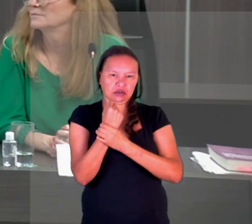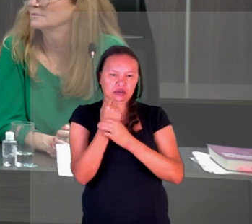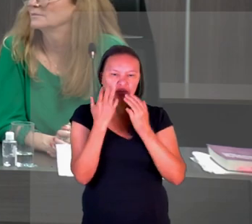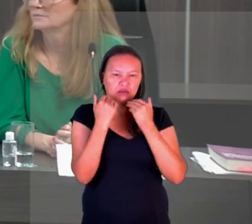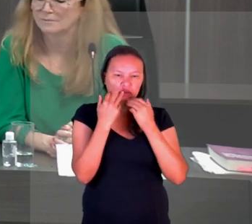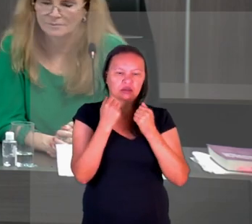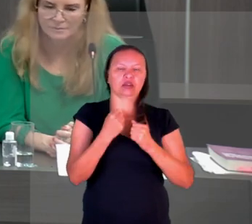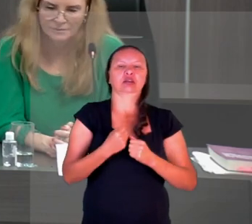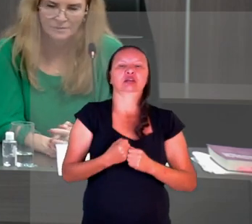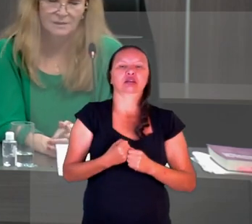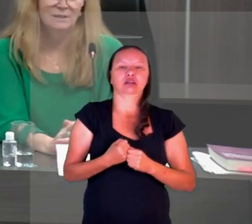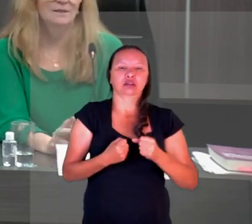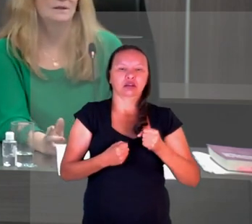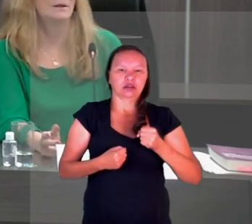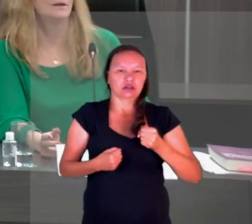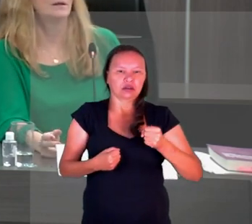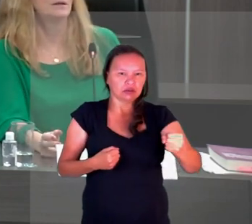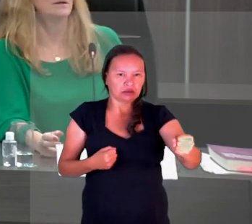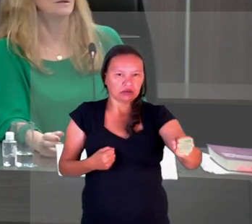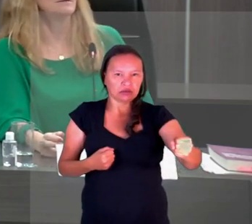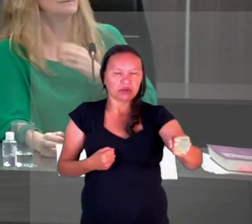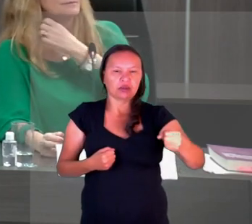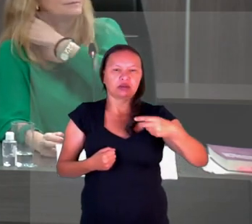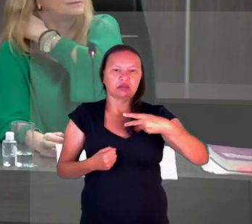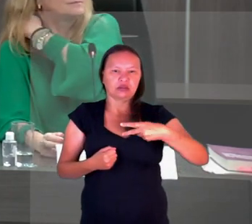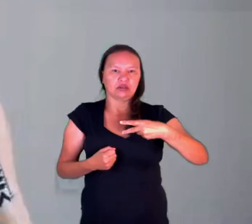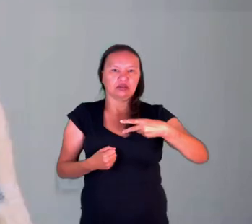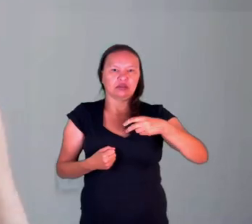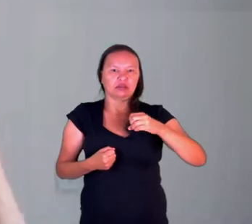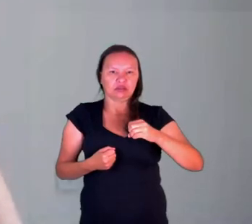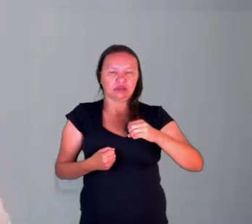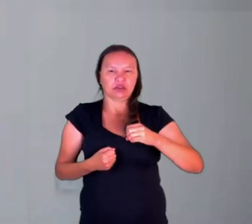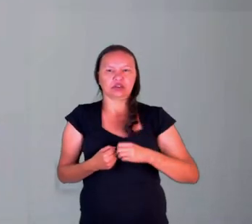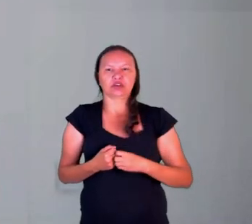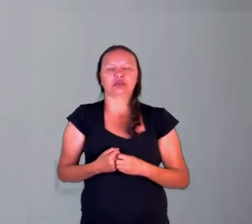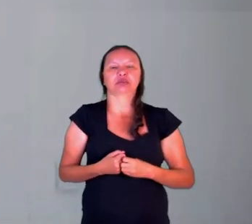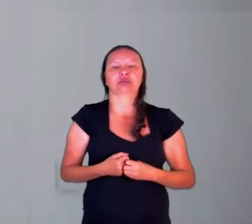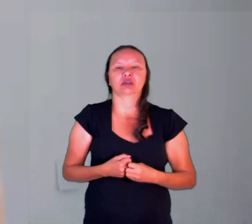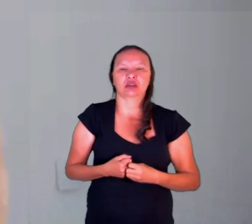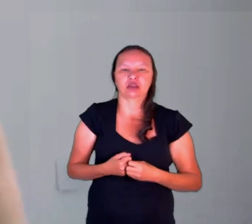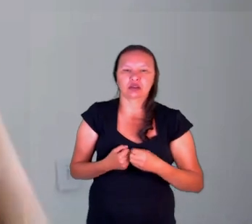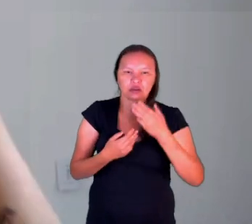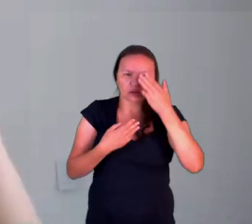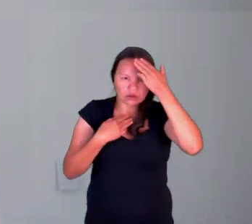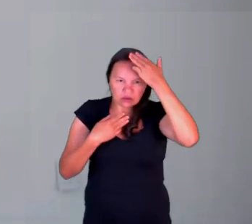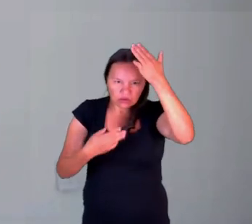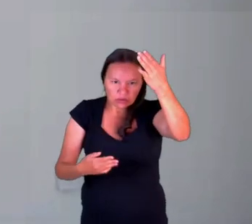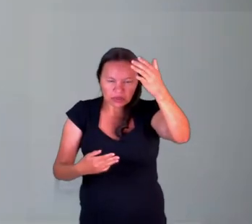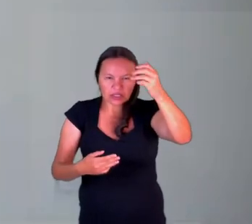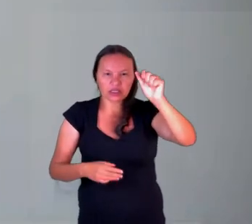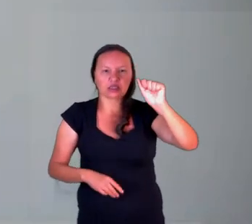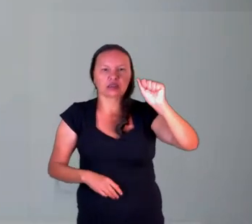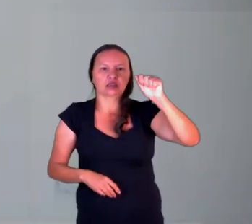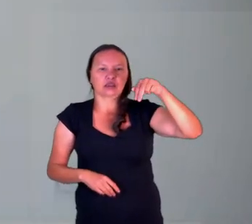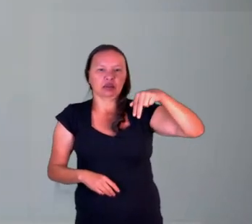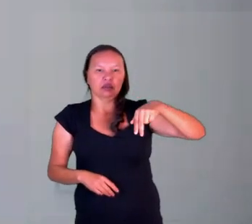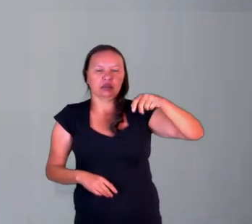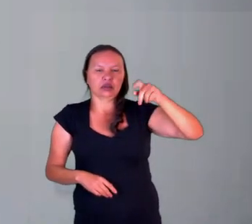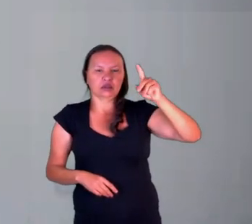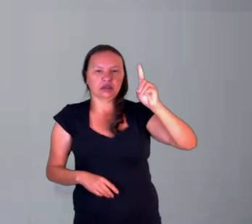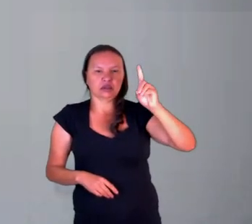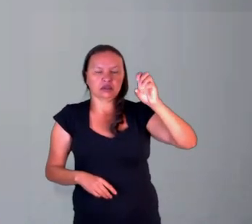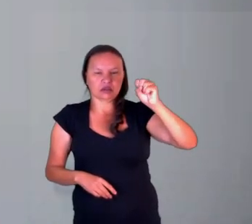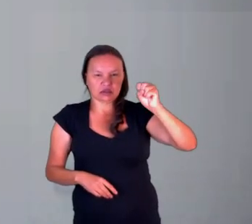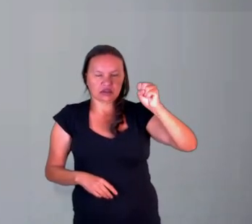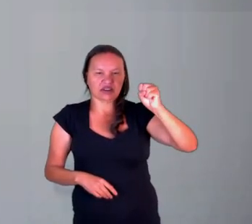nutricional com a palavra por 20 minutos Obrigada Andreia por esse convite tô muito